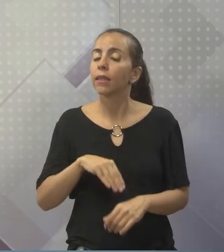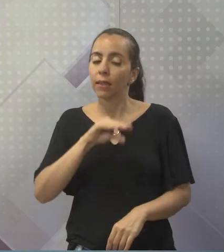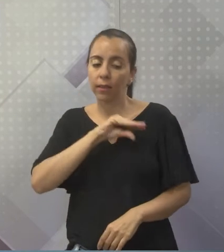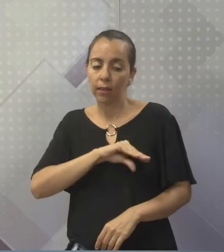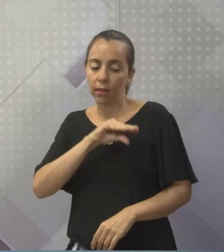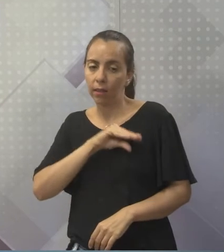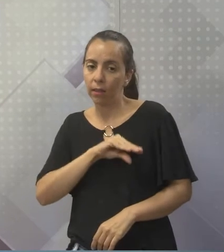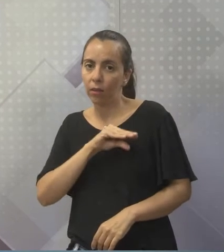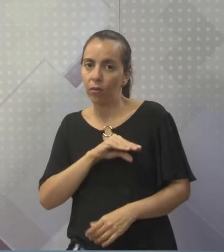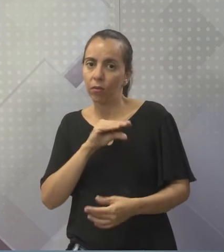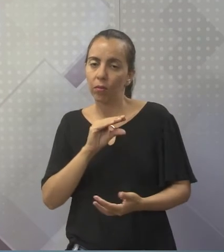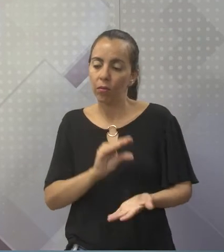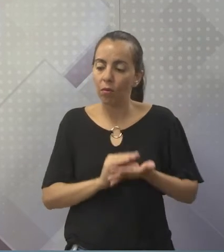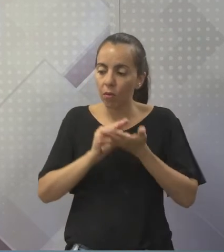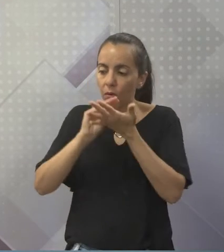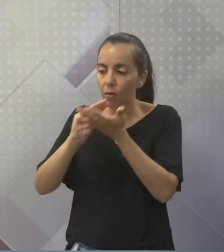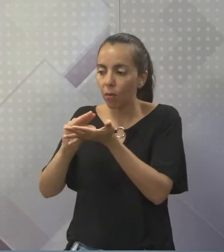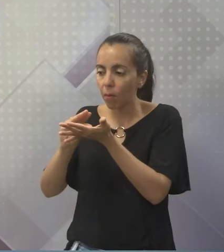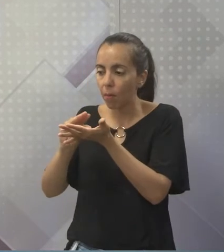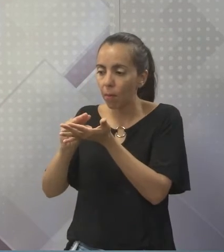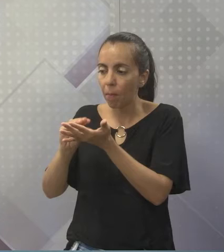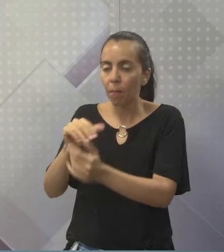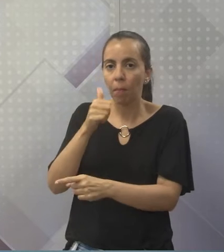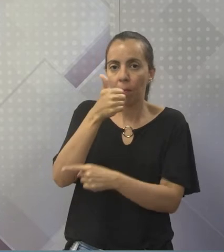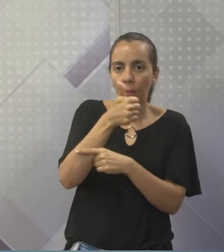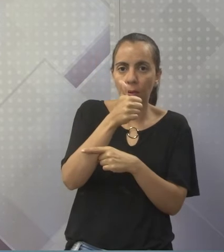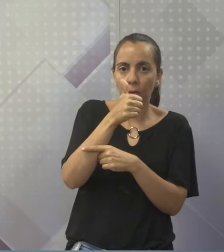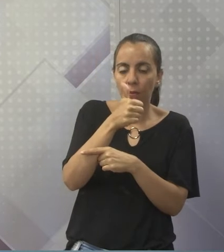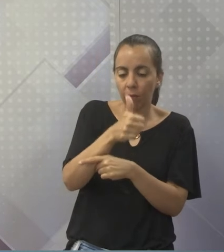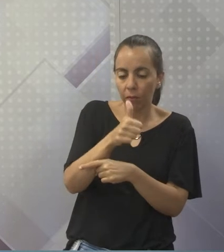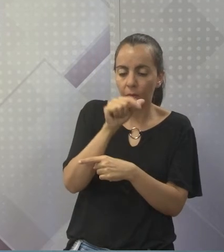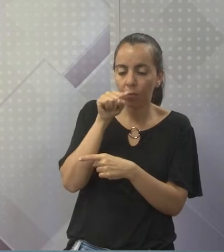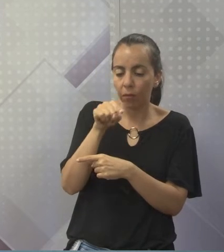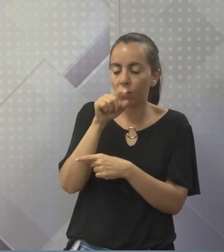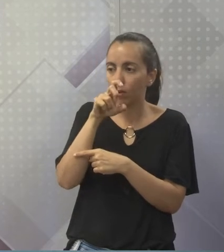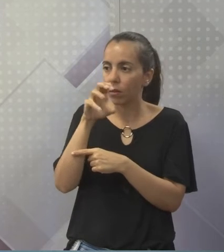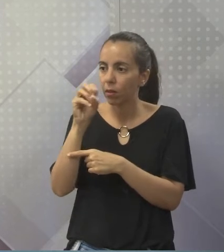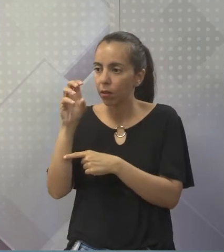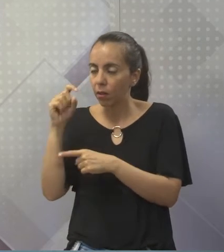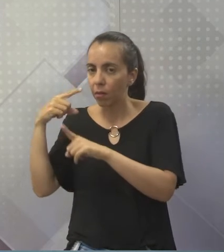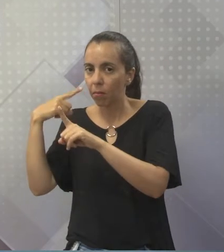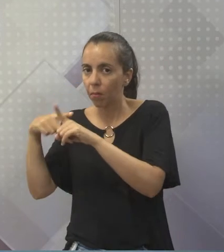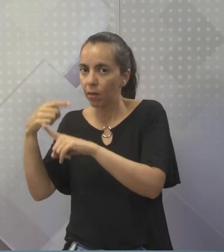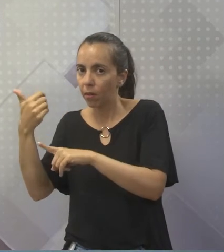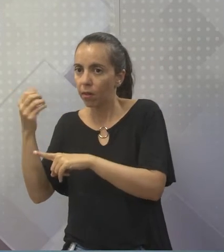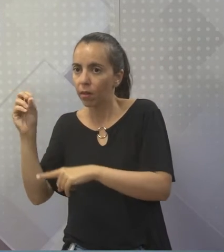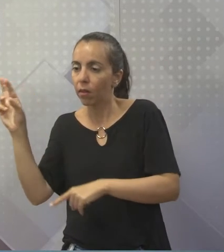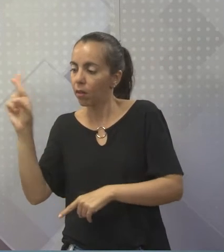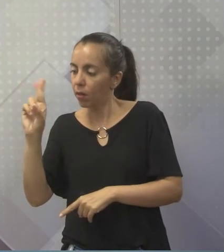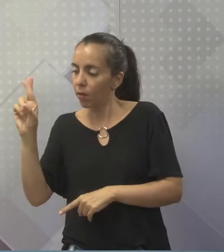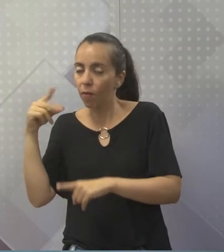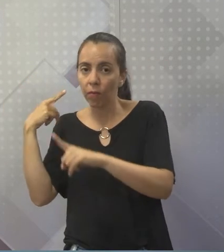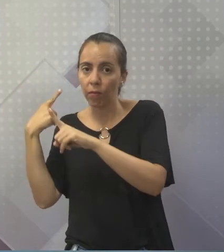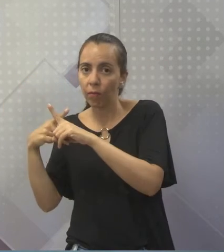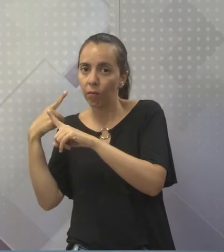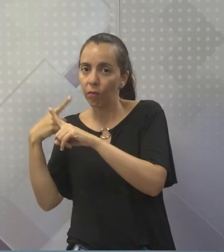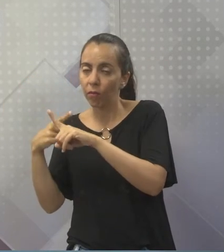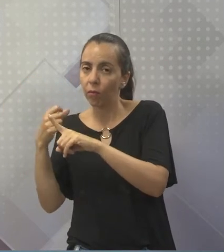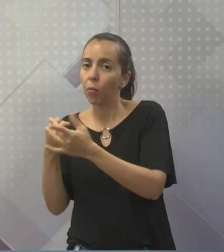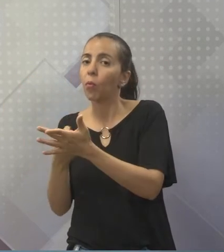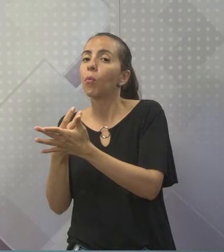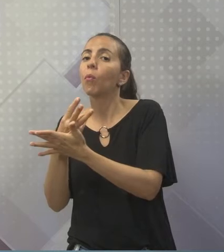é 1.500 mais os 10 reais vezes a